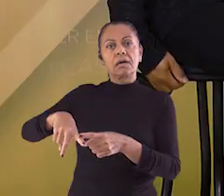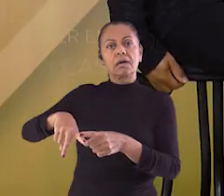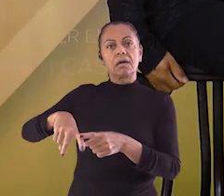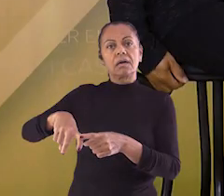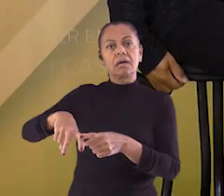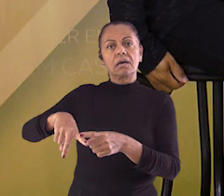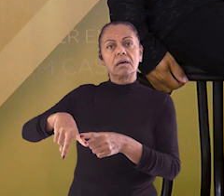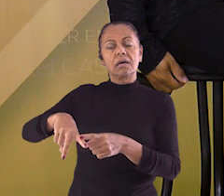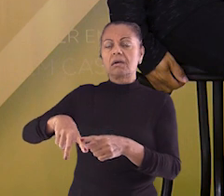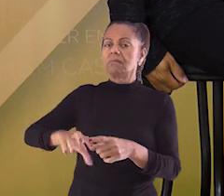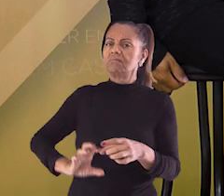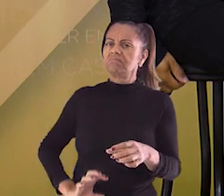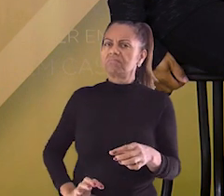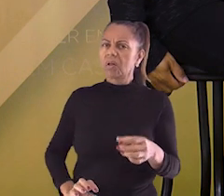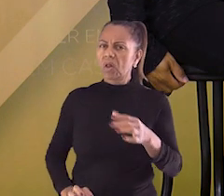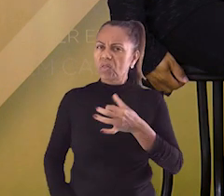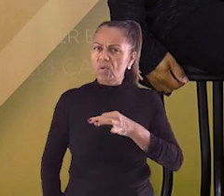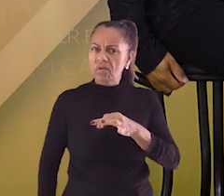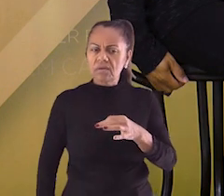Viram?